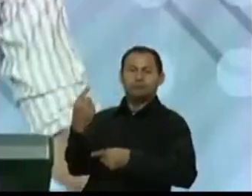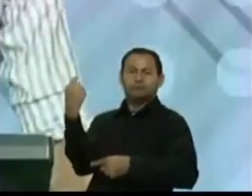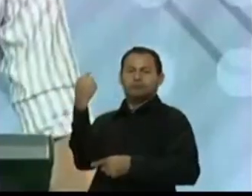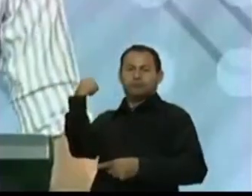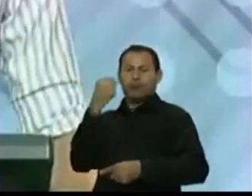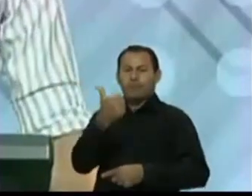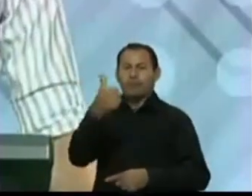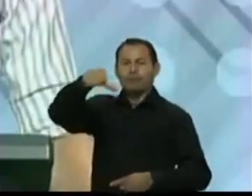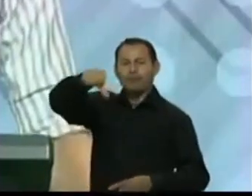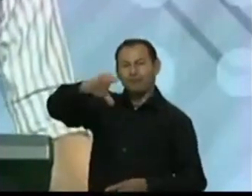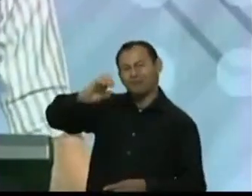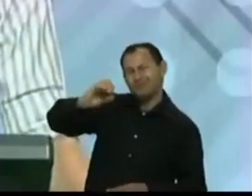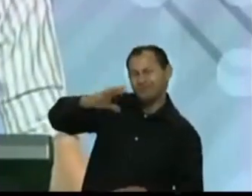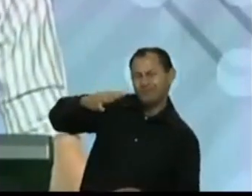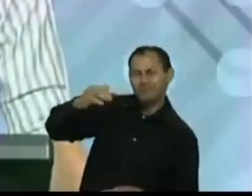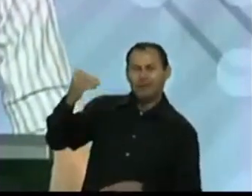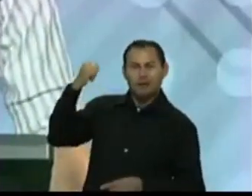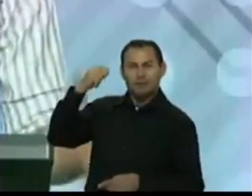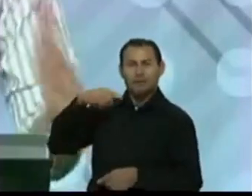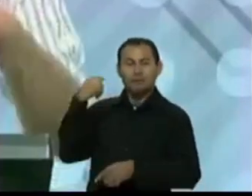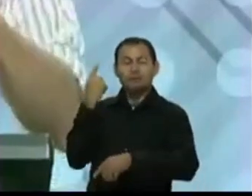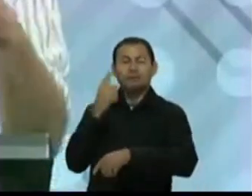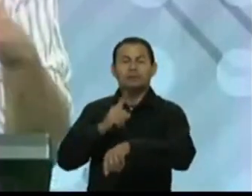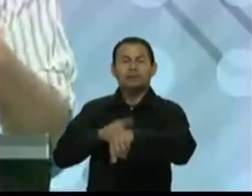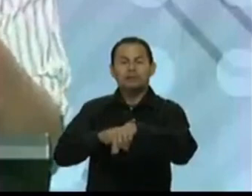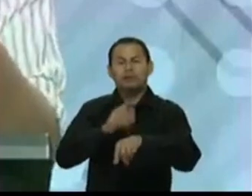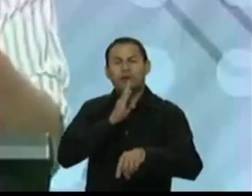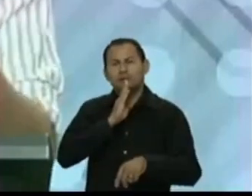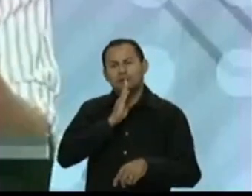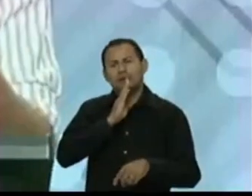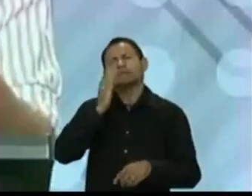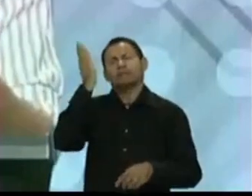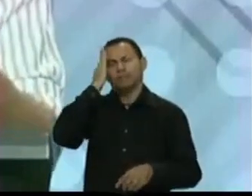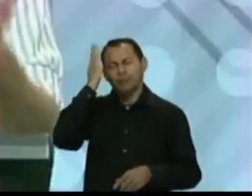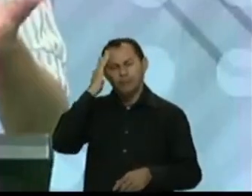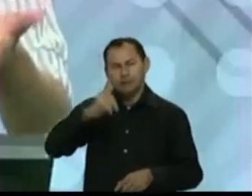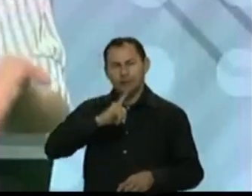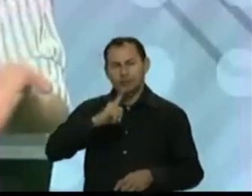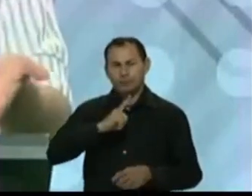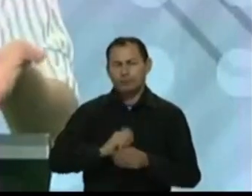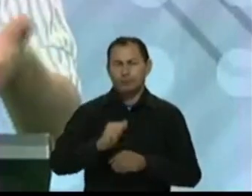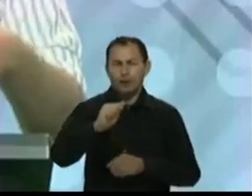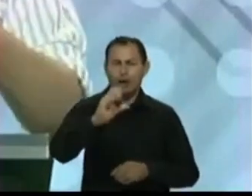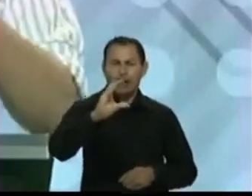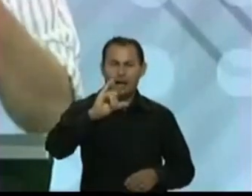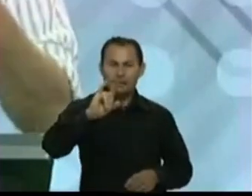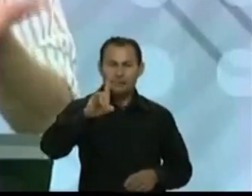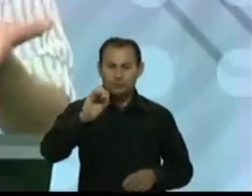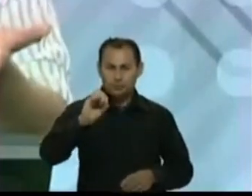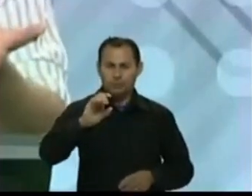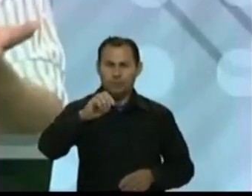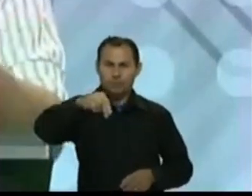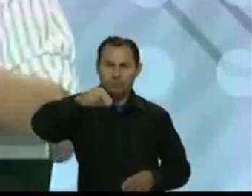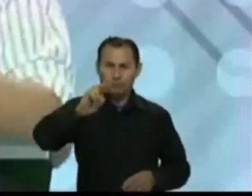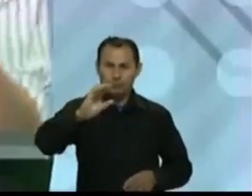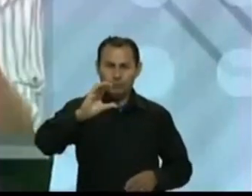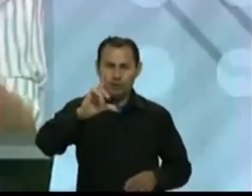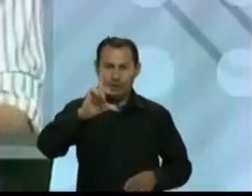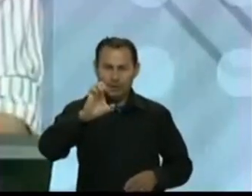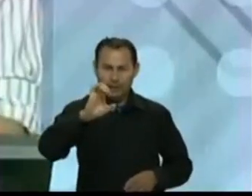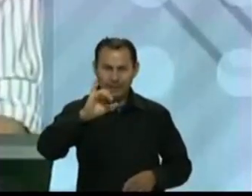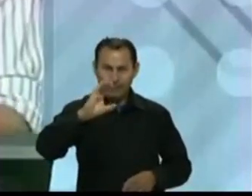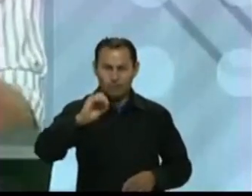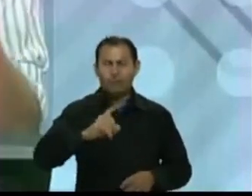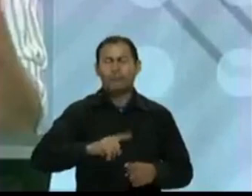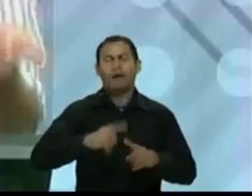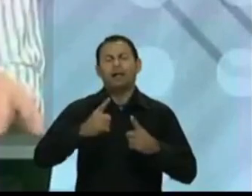mesmo, uma época em que a gente até conhecia, que sabia que existia um ácido nucleico, que é o DNA, mas a gente não conhecia